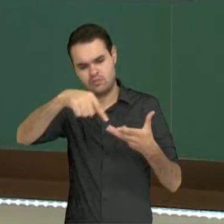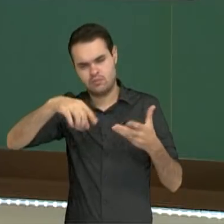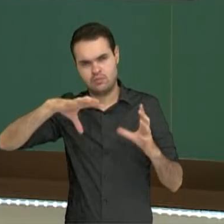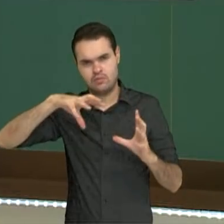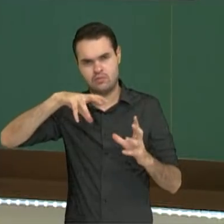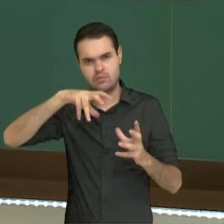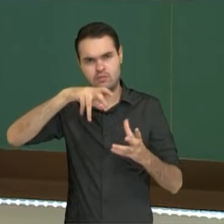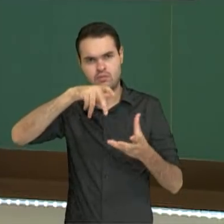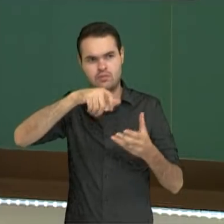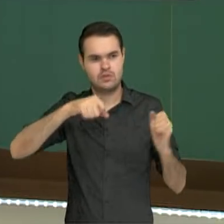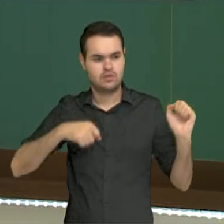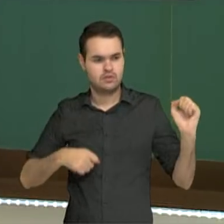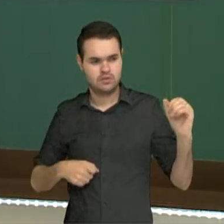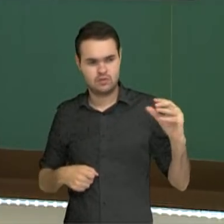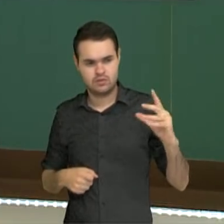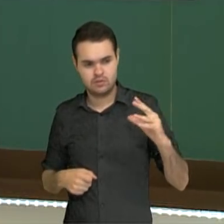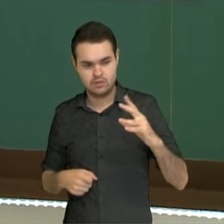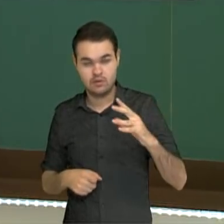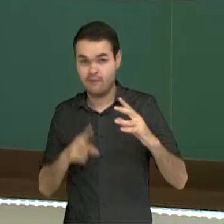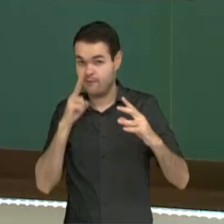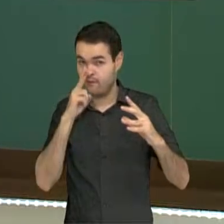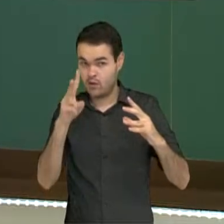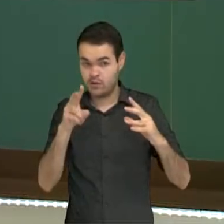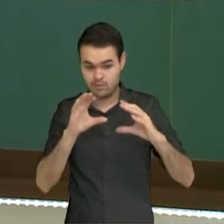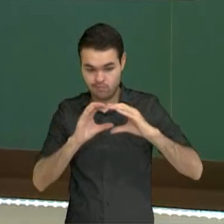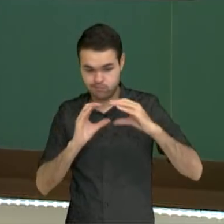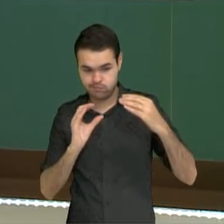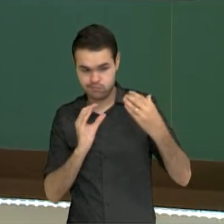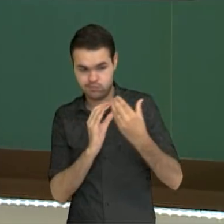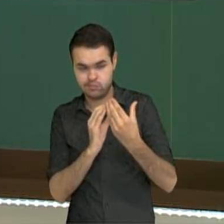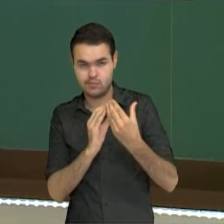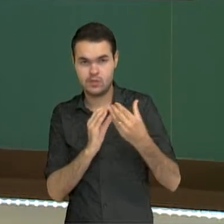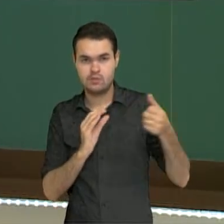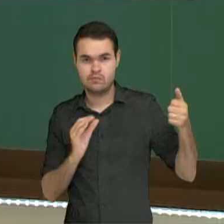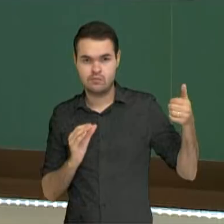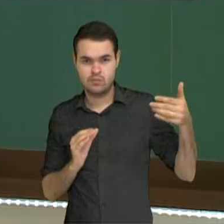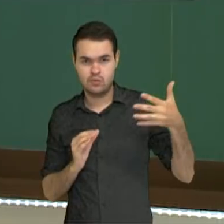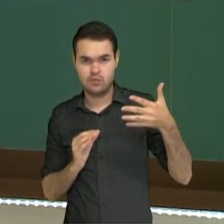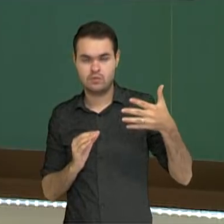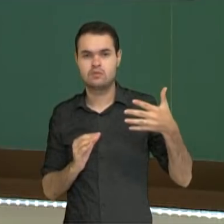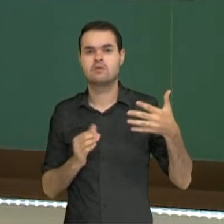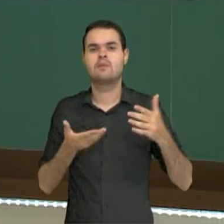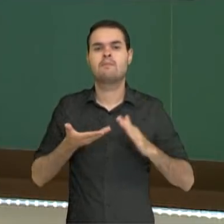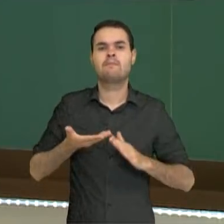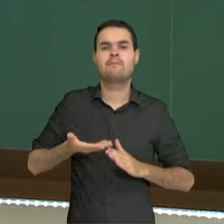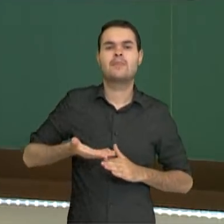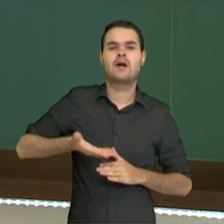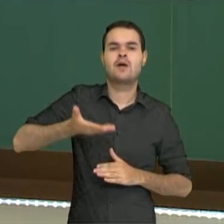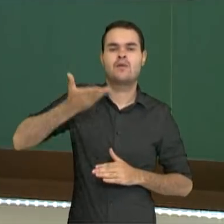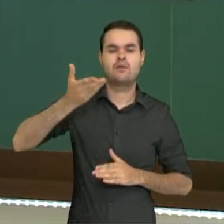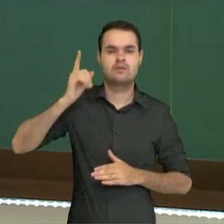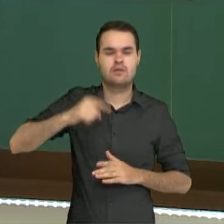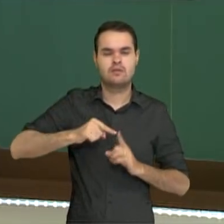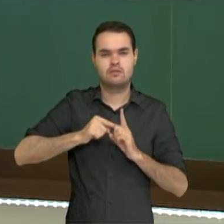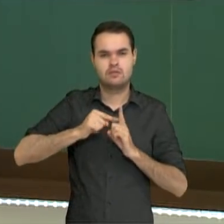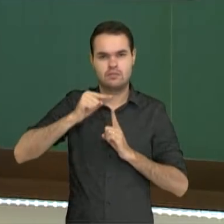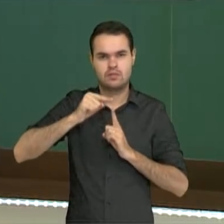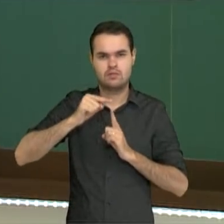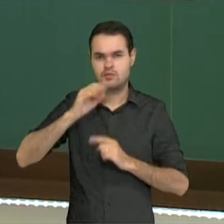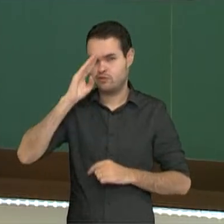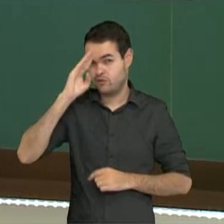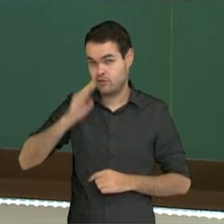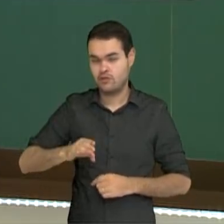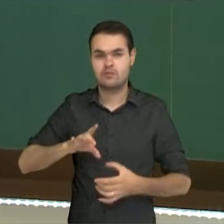a quantidade de raios solares que se recebe naquela porção, maior será a temperatura, mais elevada será a temperatura. Então,